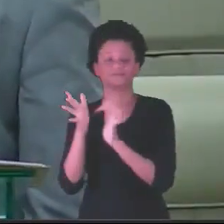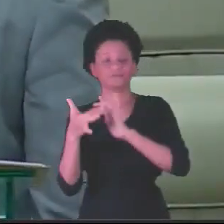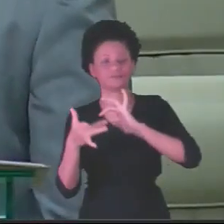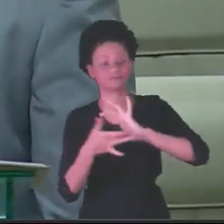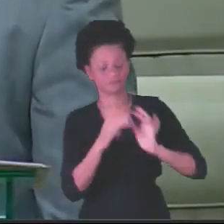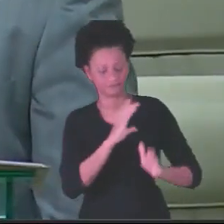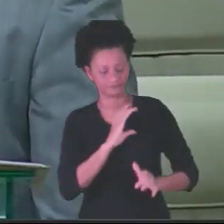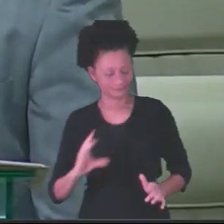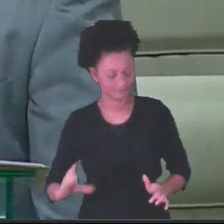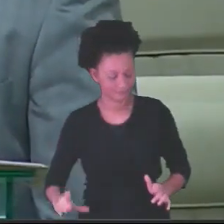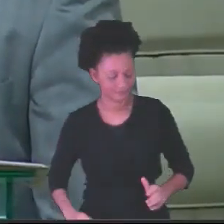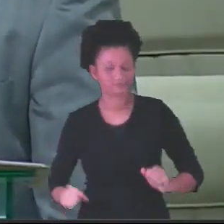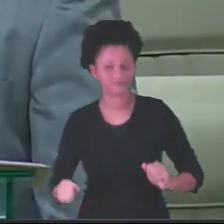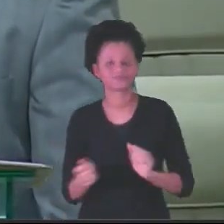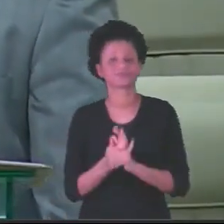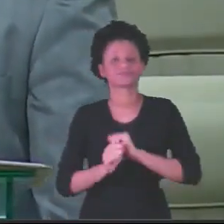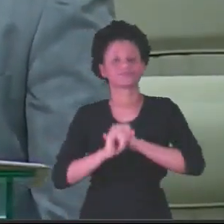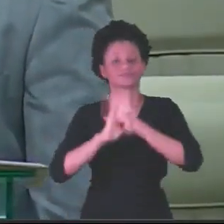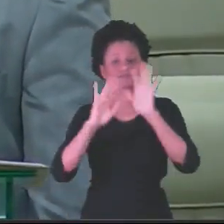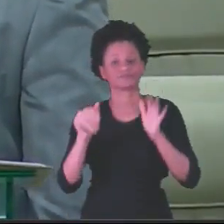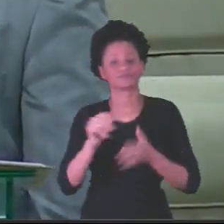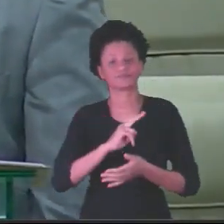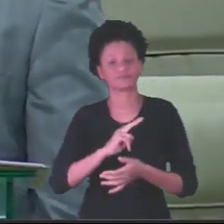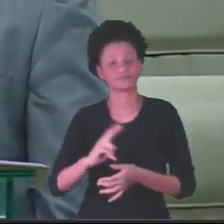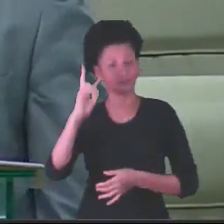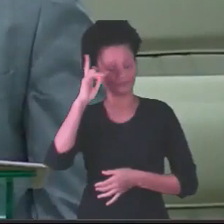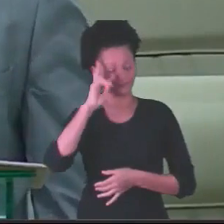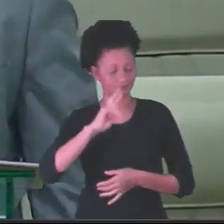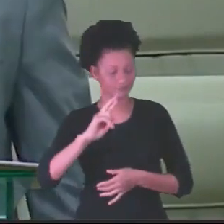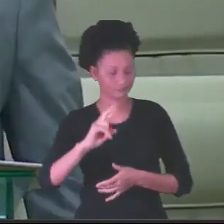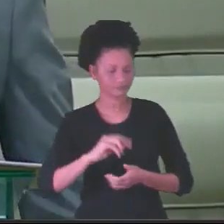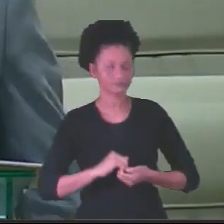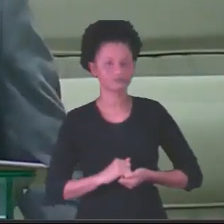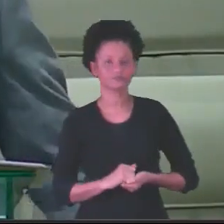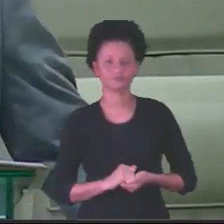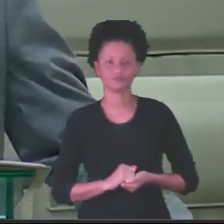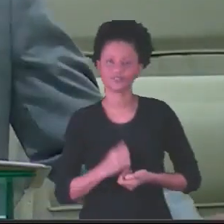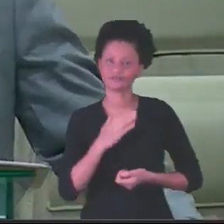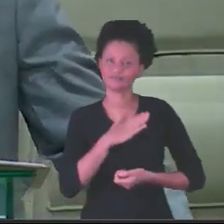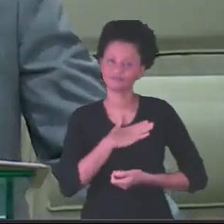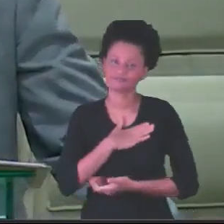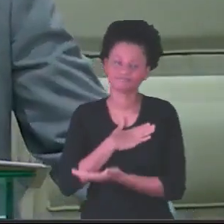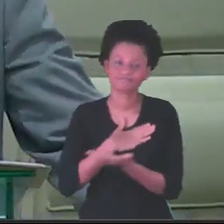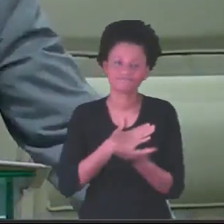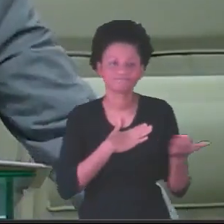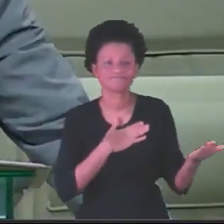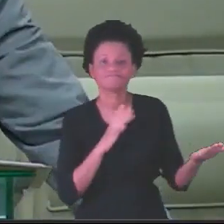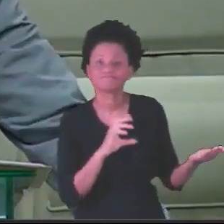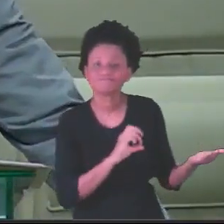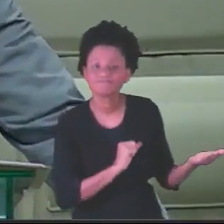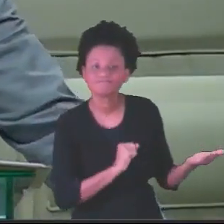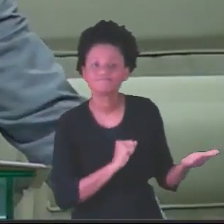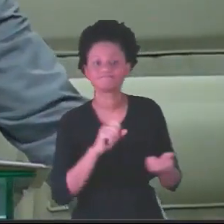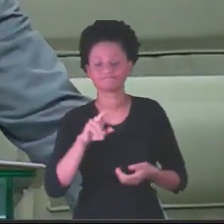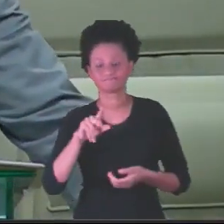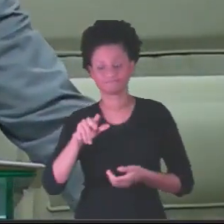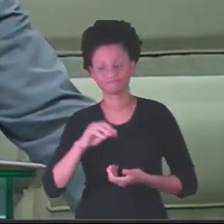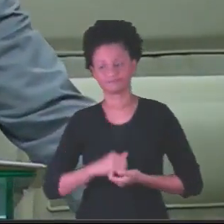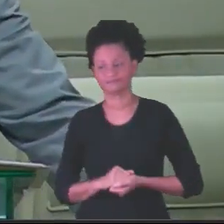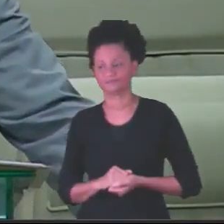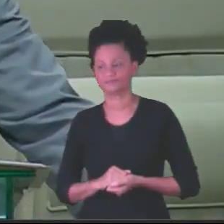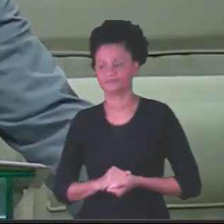glorificado seja o nome do senhor e oi deusimar meus amados irmãos